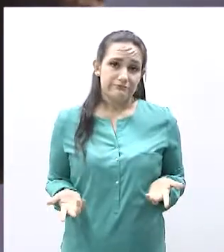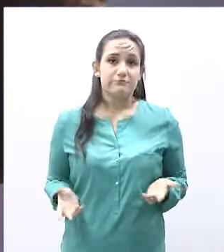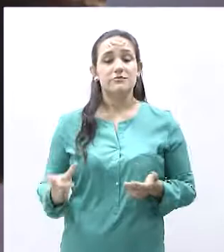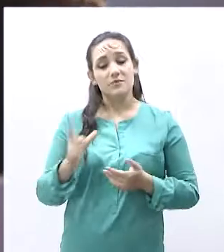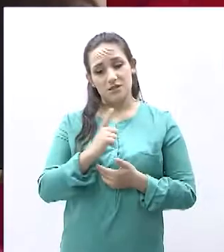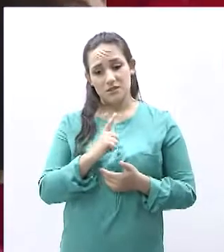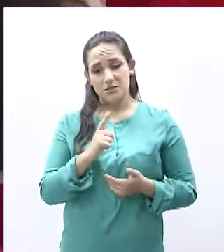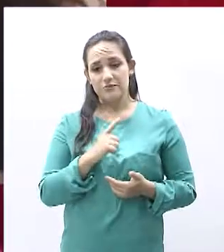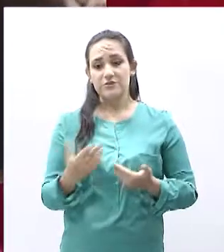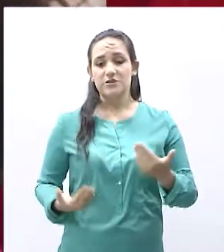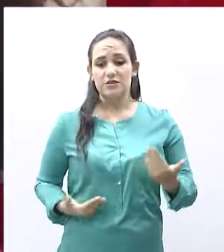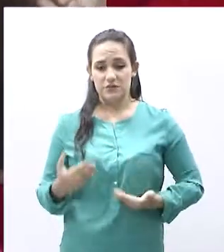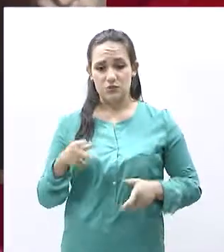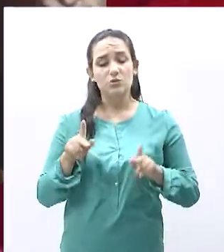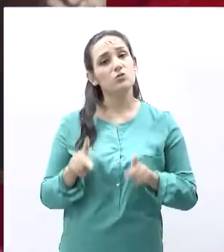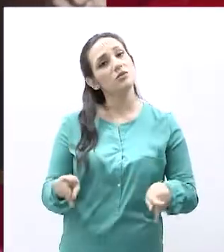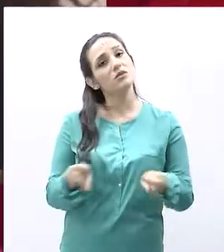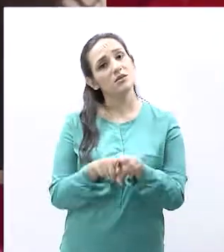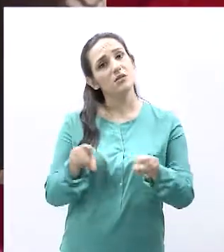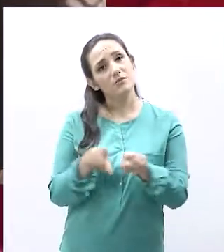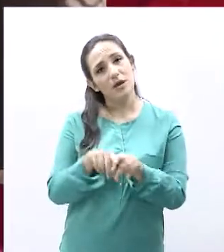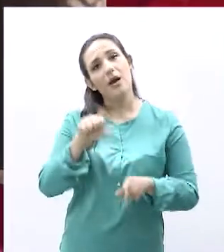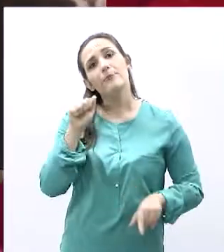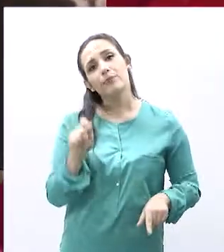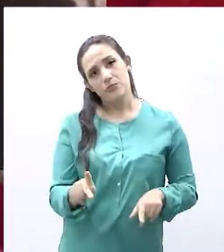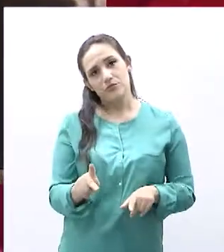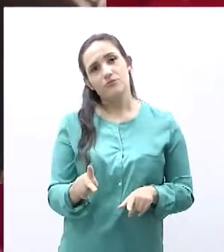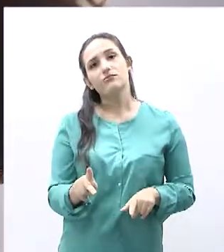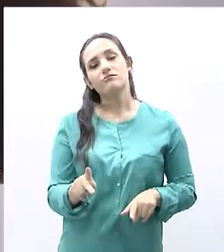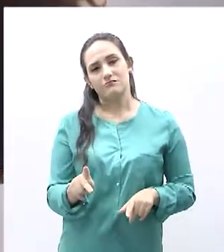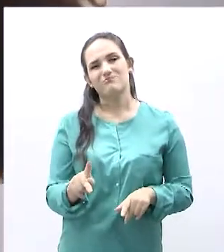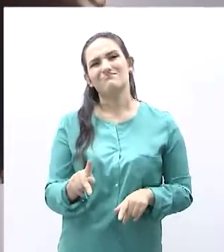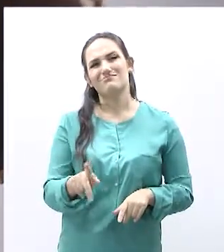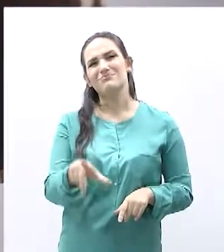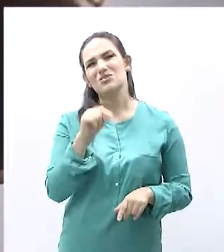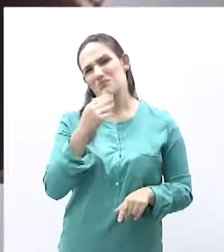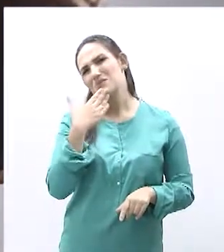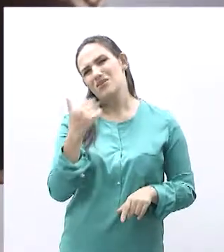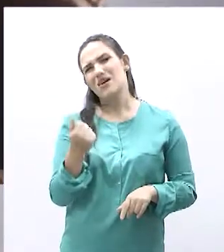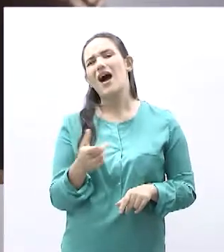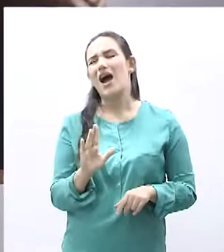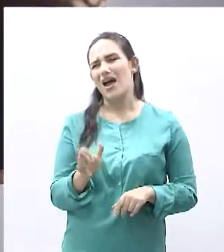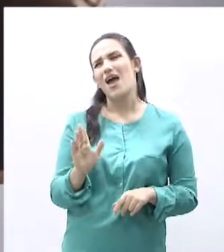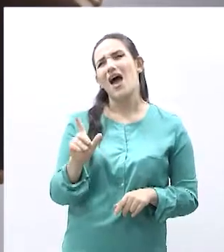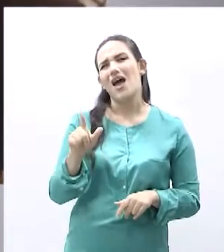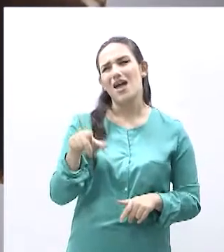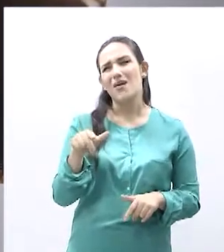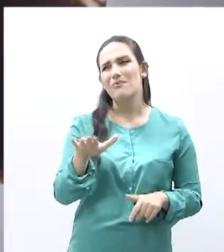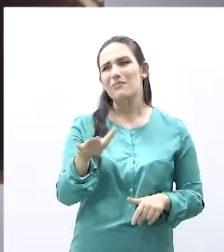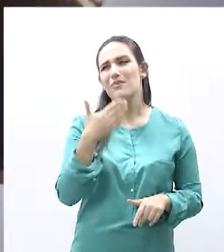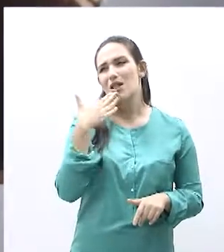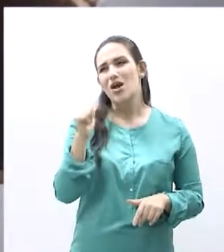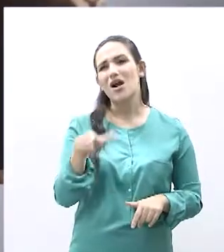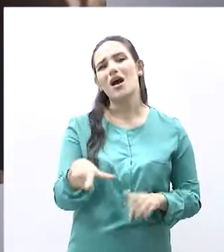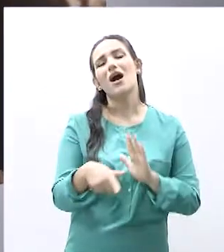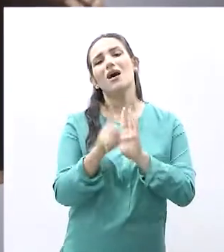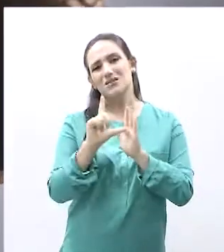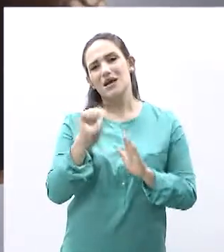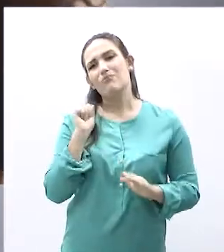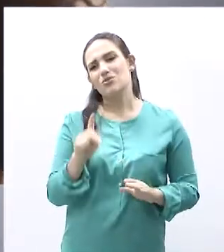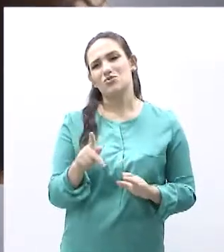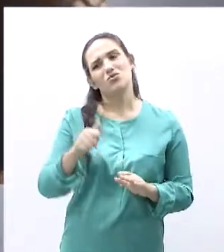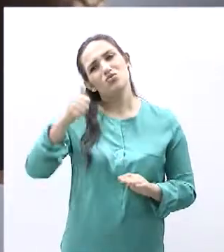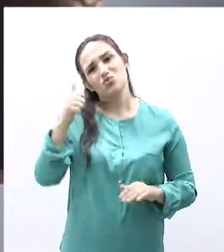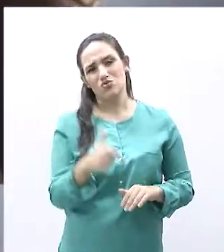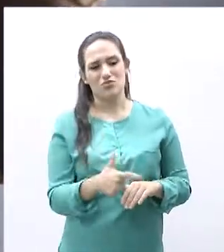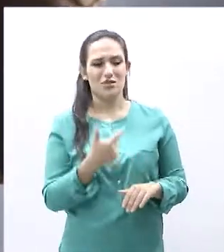do INSS se aposentaram em razão da reforma da Previdência. Quiseram se antecipar e se